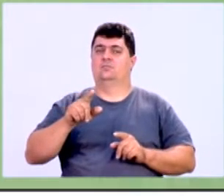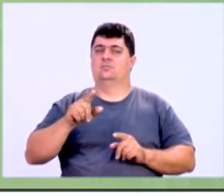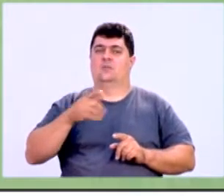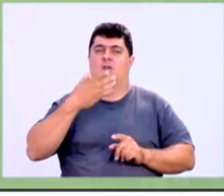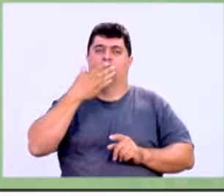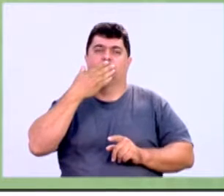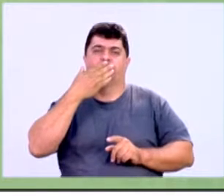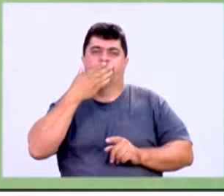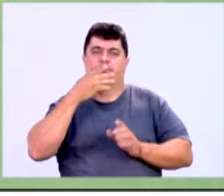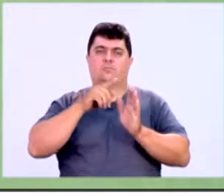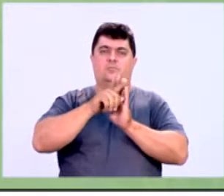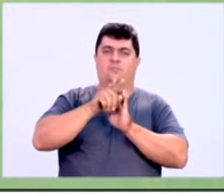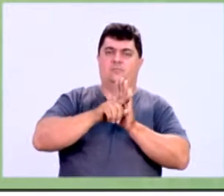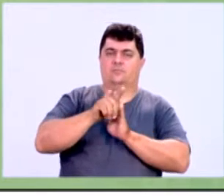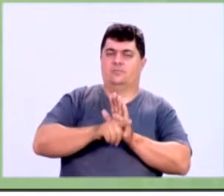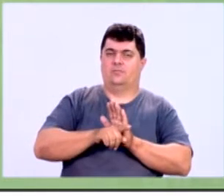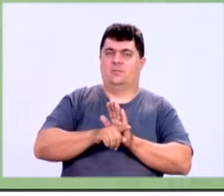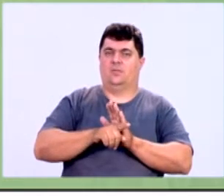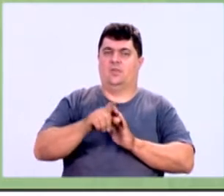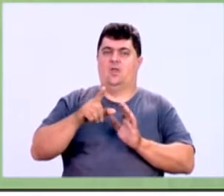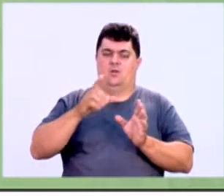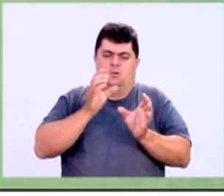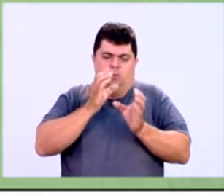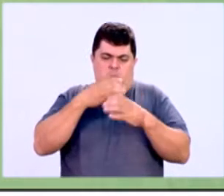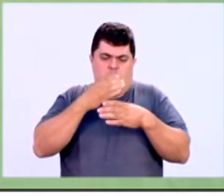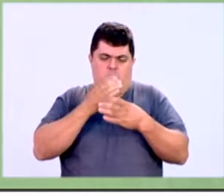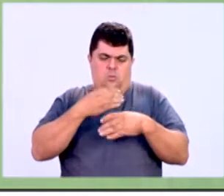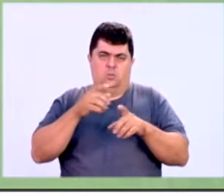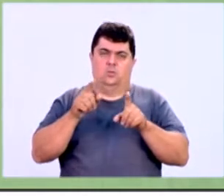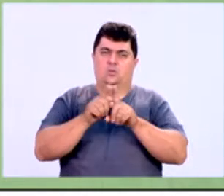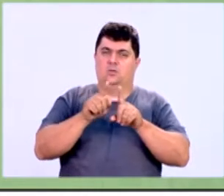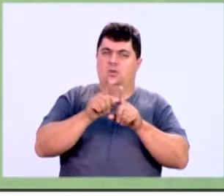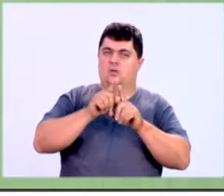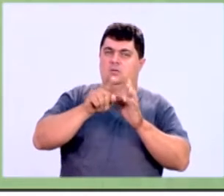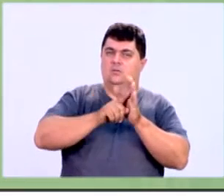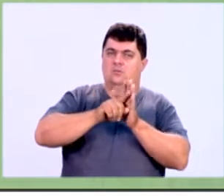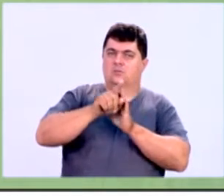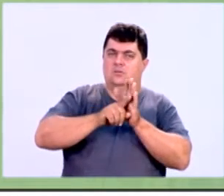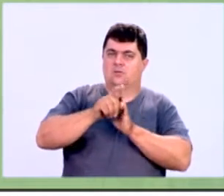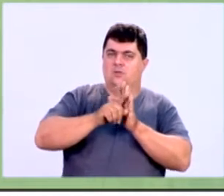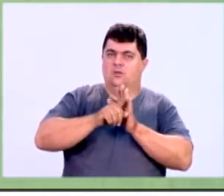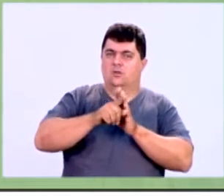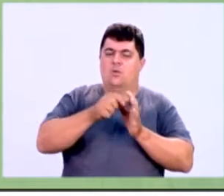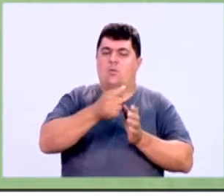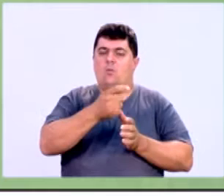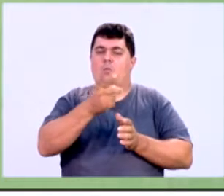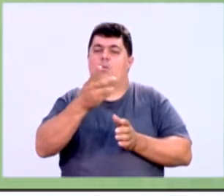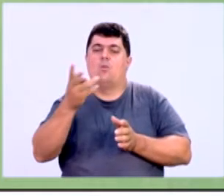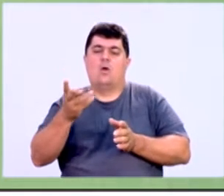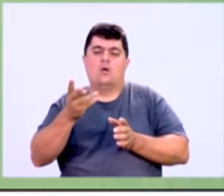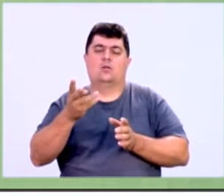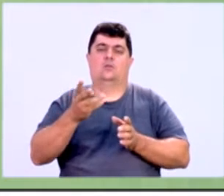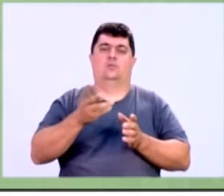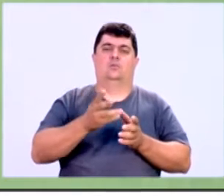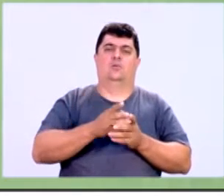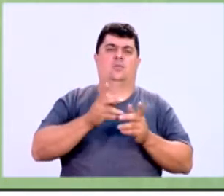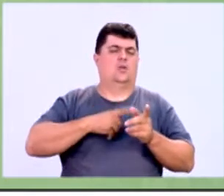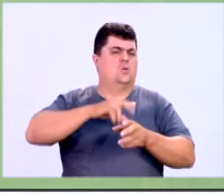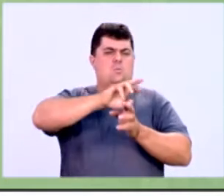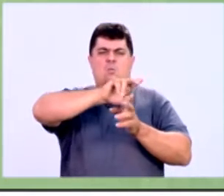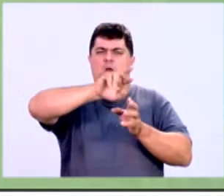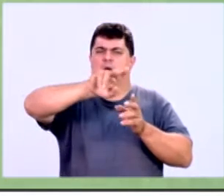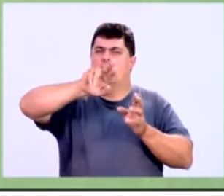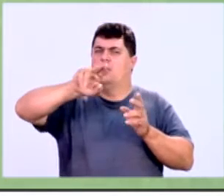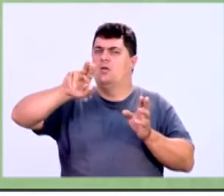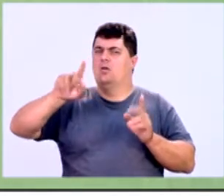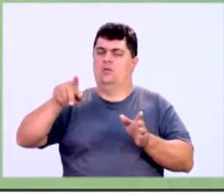tipos de pesquisa. Nós temos a pesquisa científica, nós temos a pesquisa qualitativa, quantitativa, são diversas